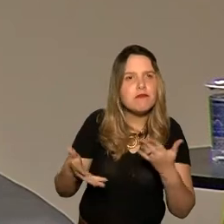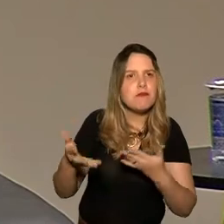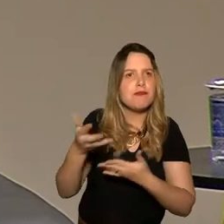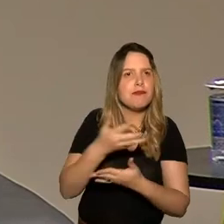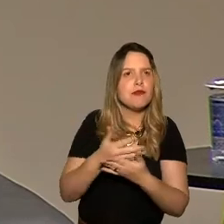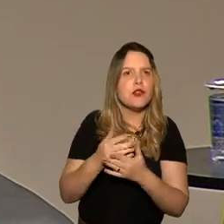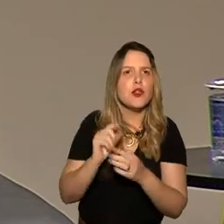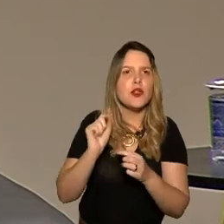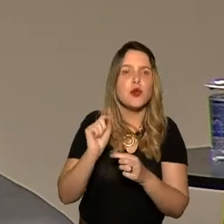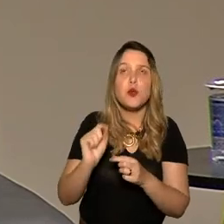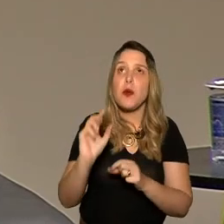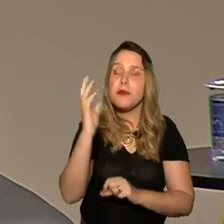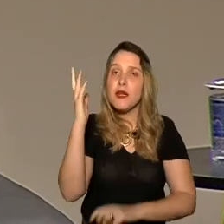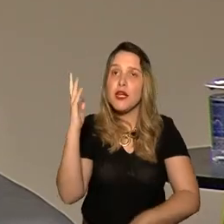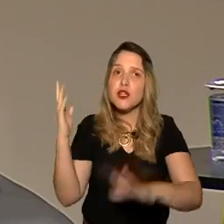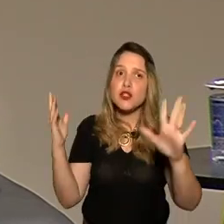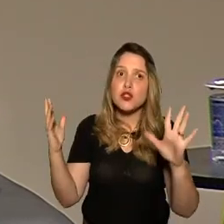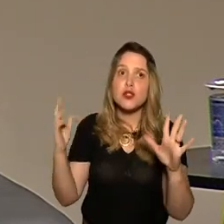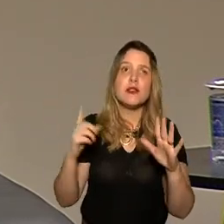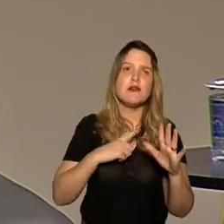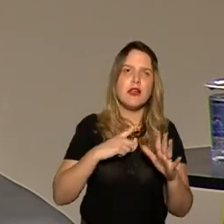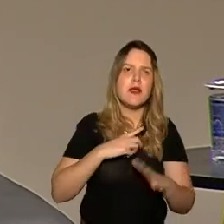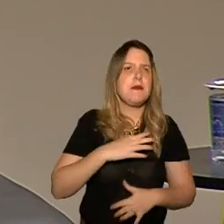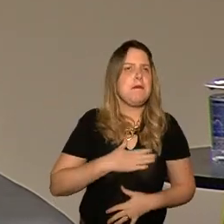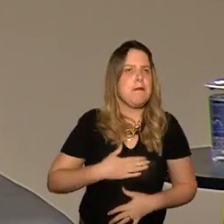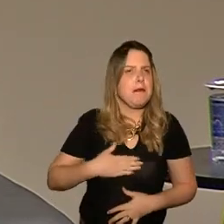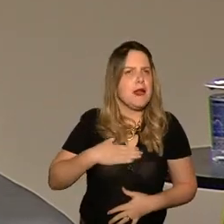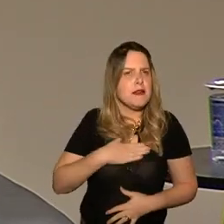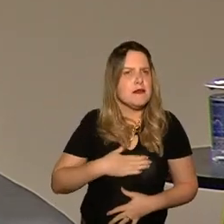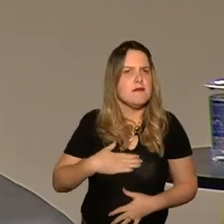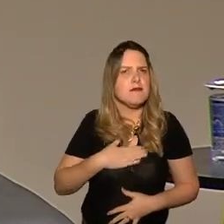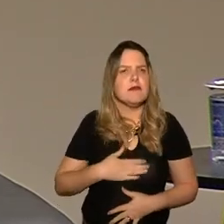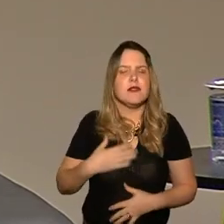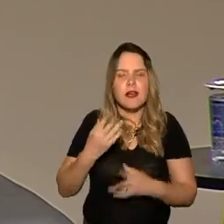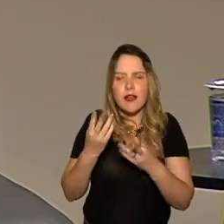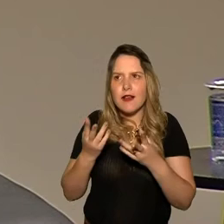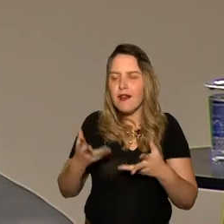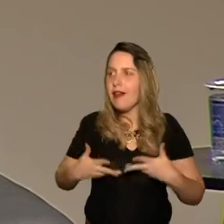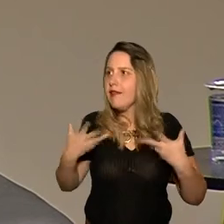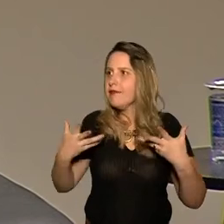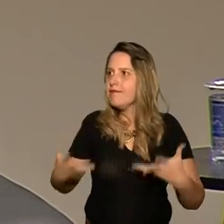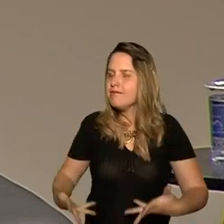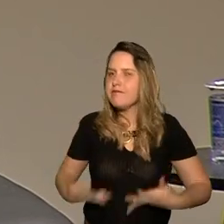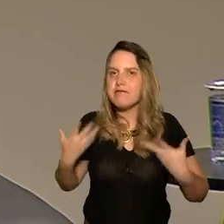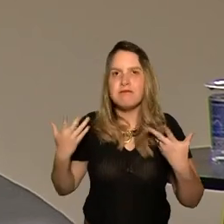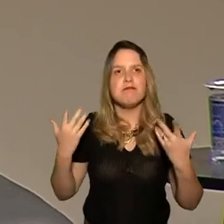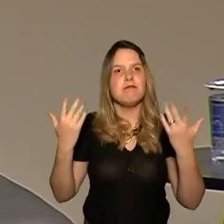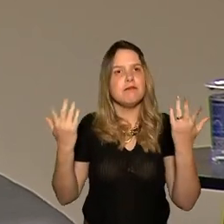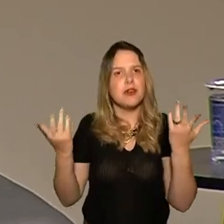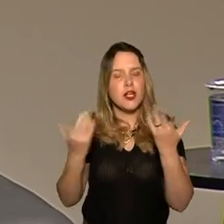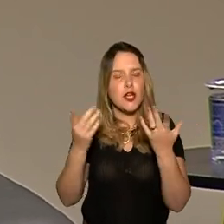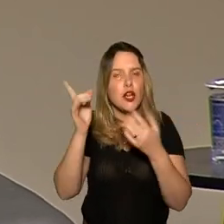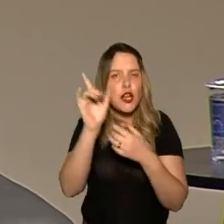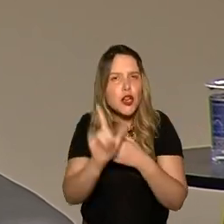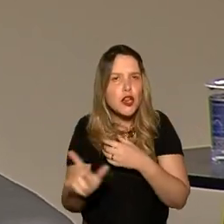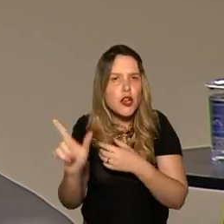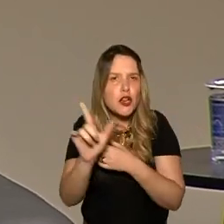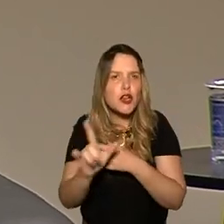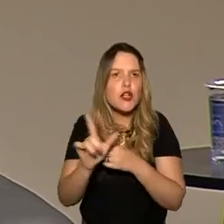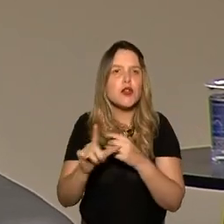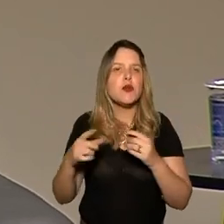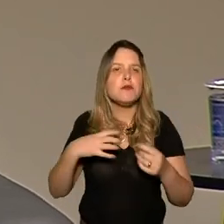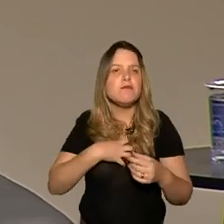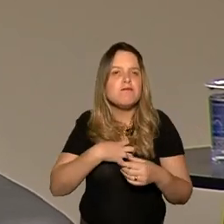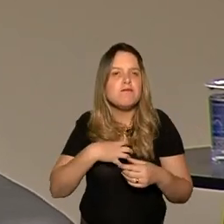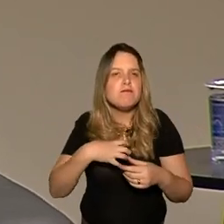num ambiente escolar sem fazer aqui a simetrias e de valor a lógica se dá no